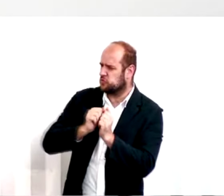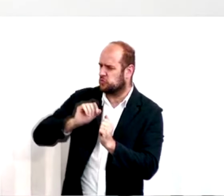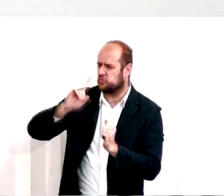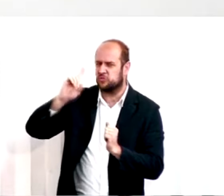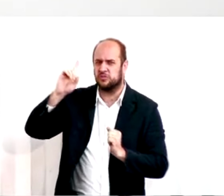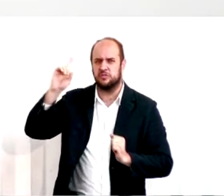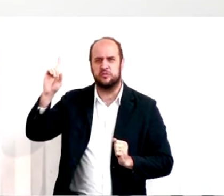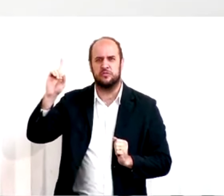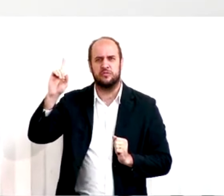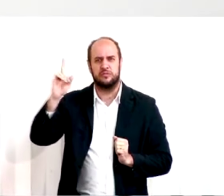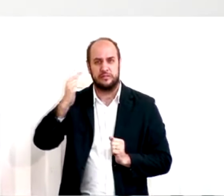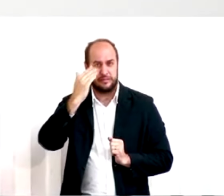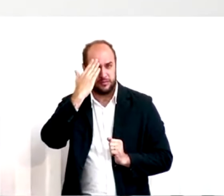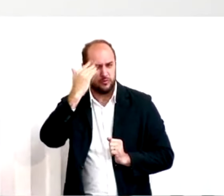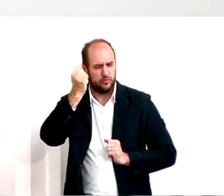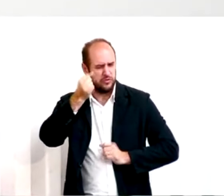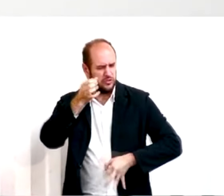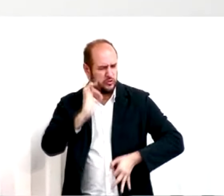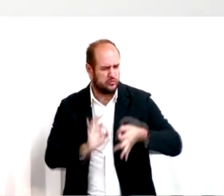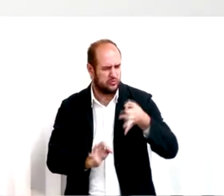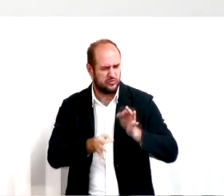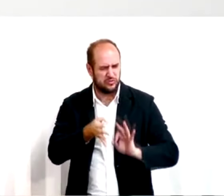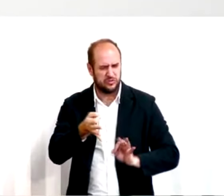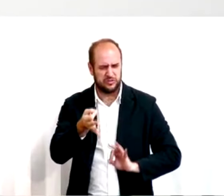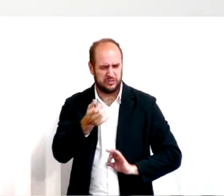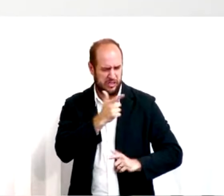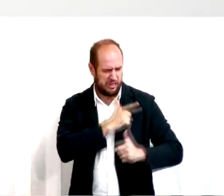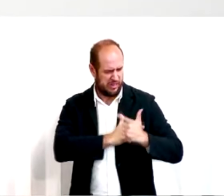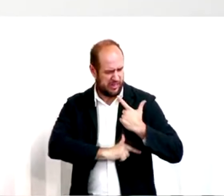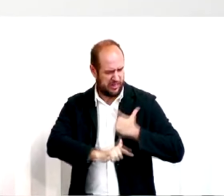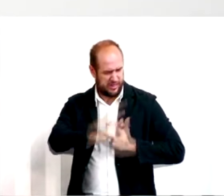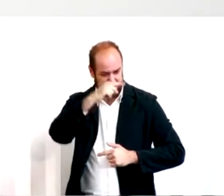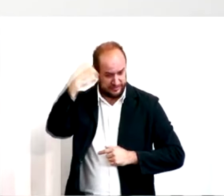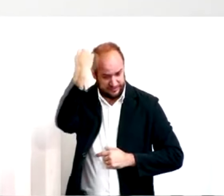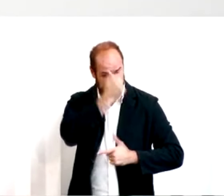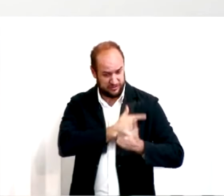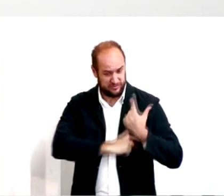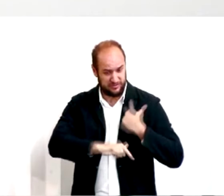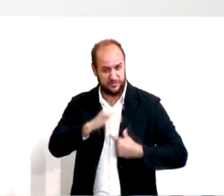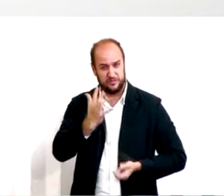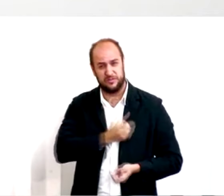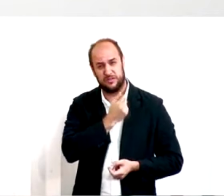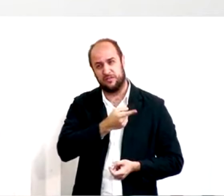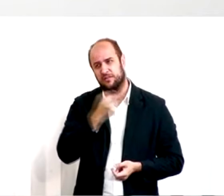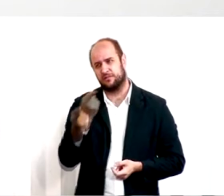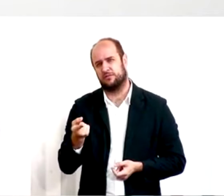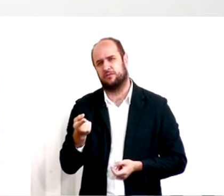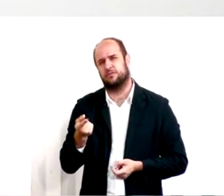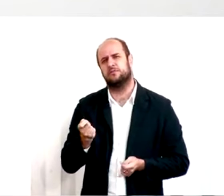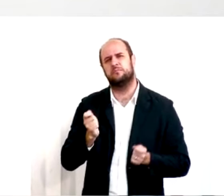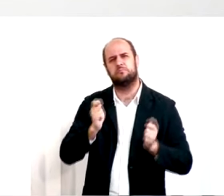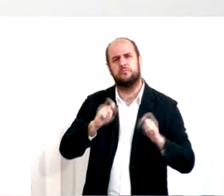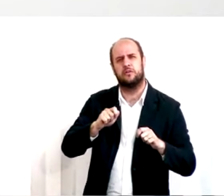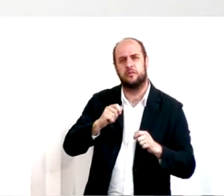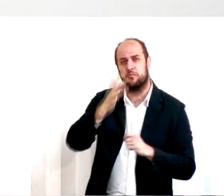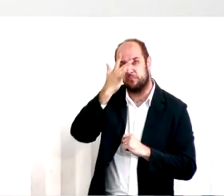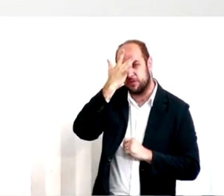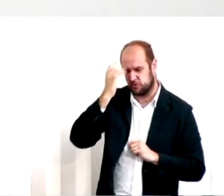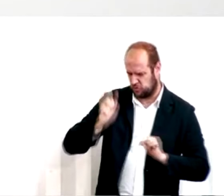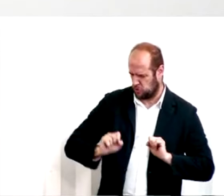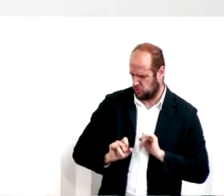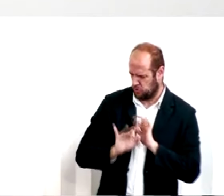sabedoria e justiça e Santificação e Redenção para que como está escrito aquele que se Gloria